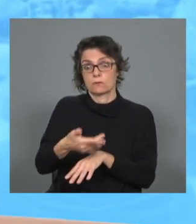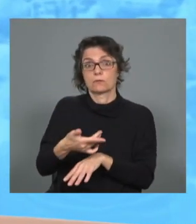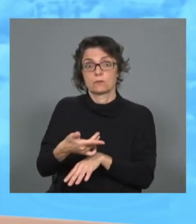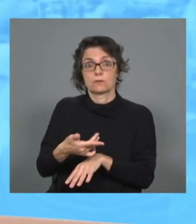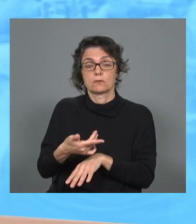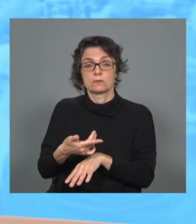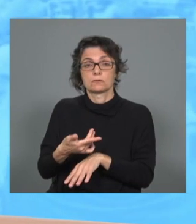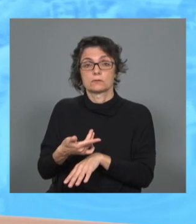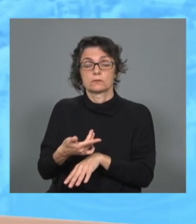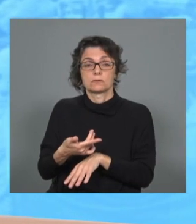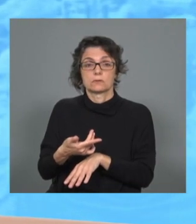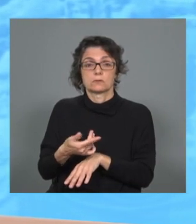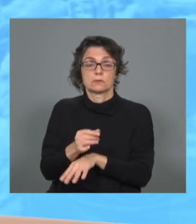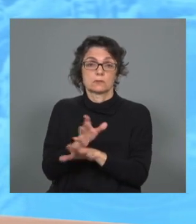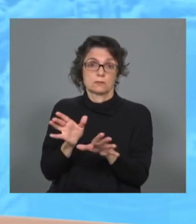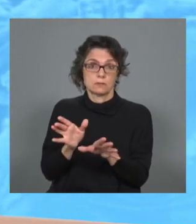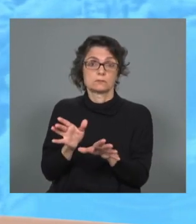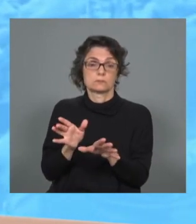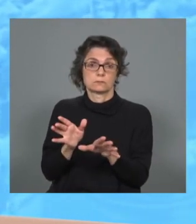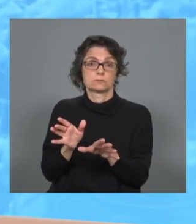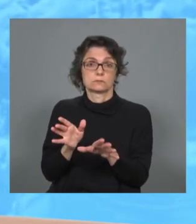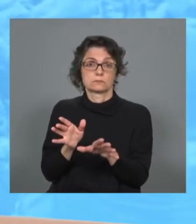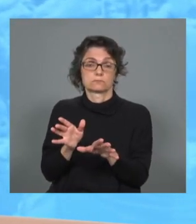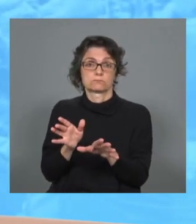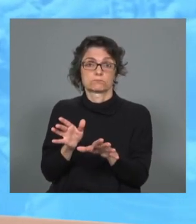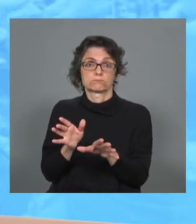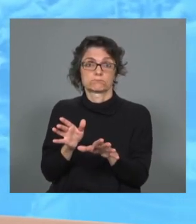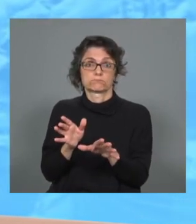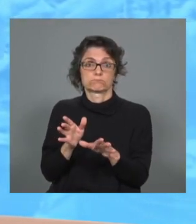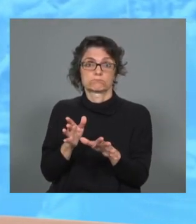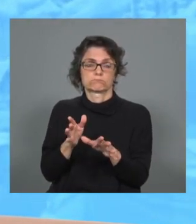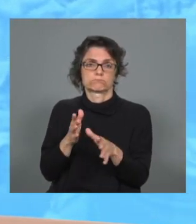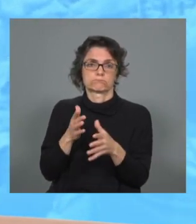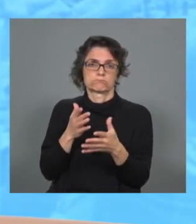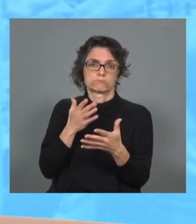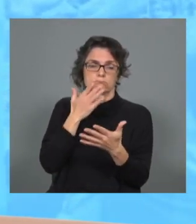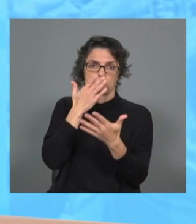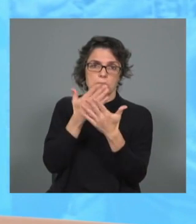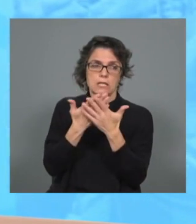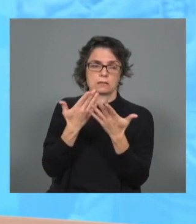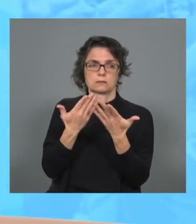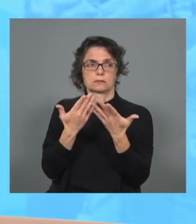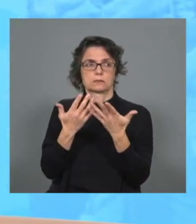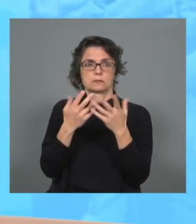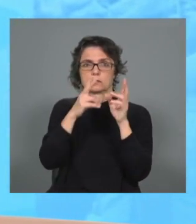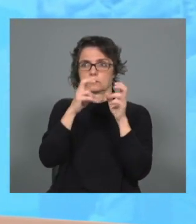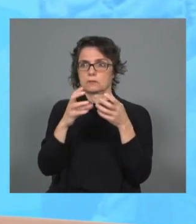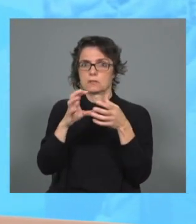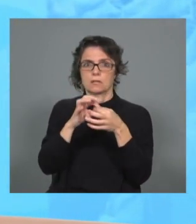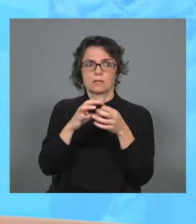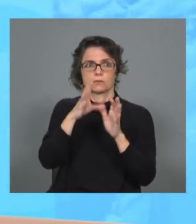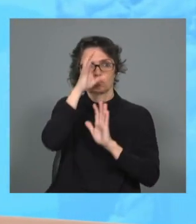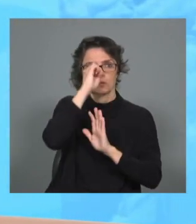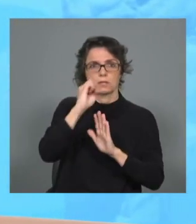toda a dimensão da separação ou do afastamento Igreja-Estado, continua